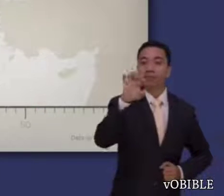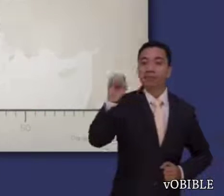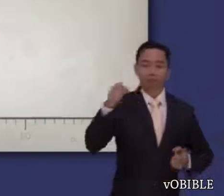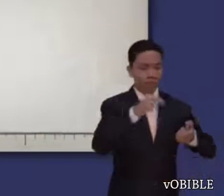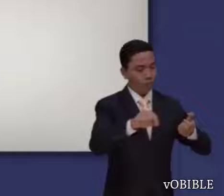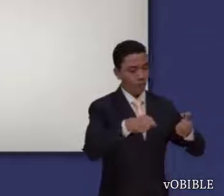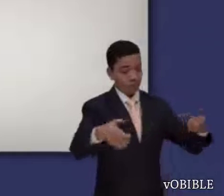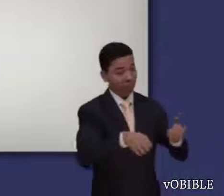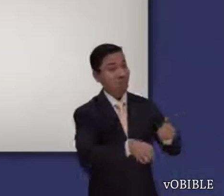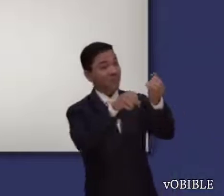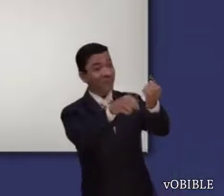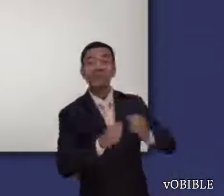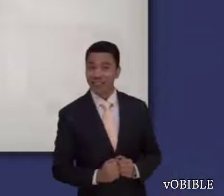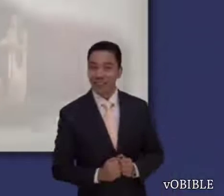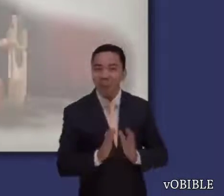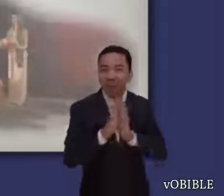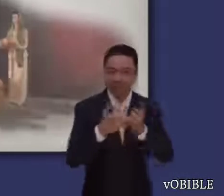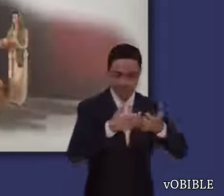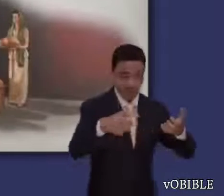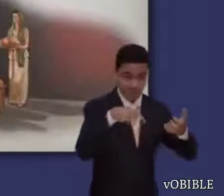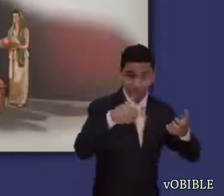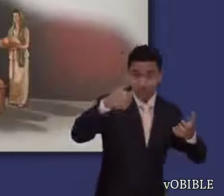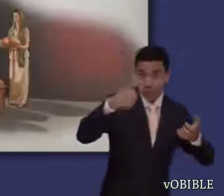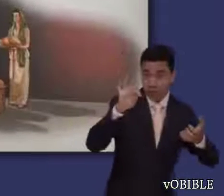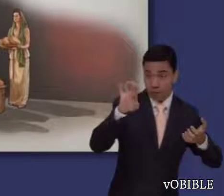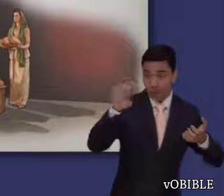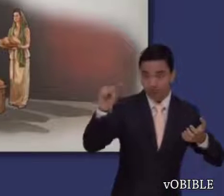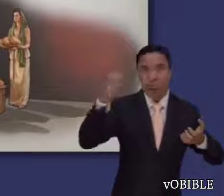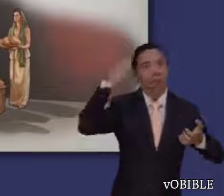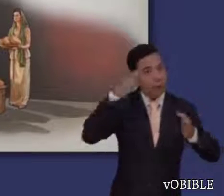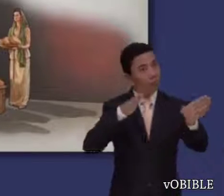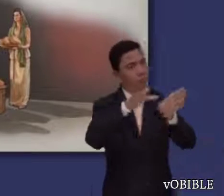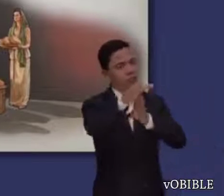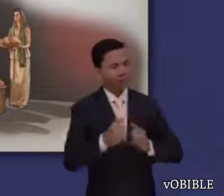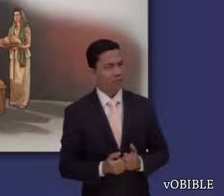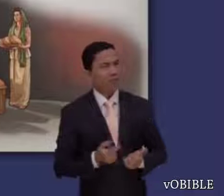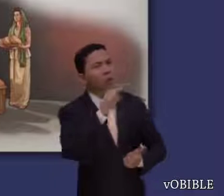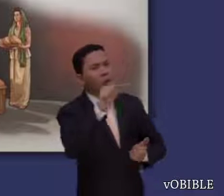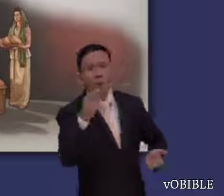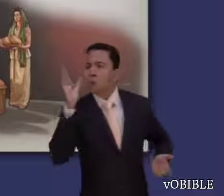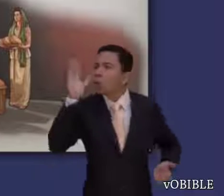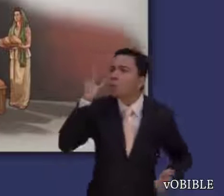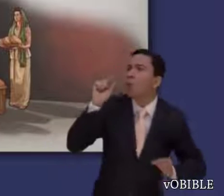Tessalonicenses. Em sua primeira carta, Paulo incentivou os irmãos a viver em paz,